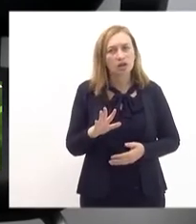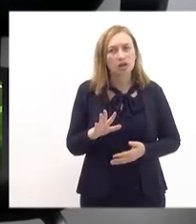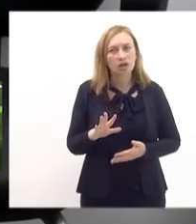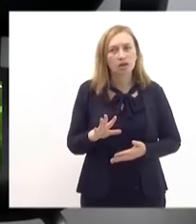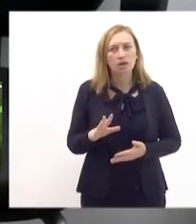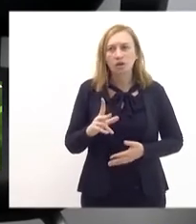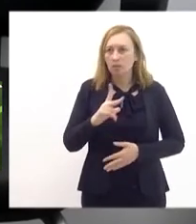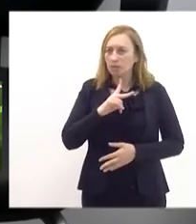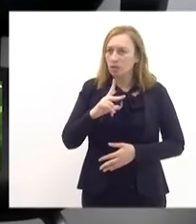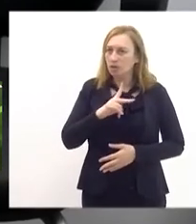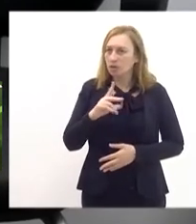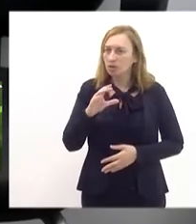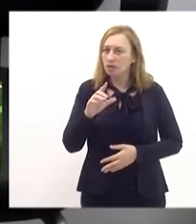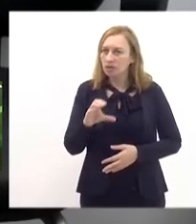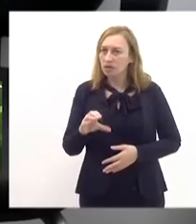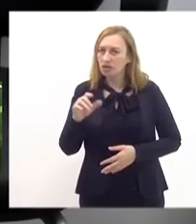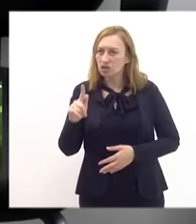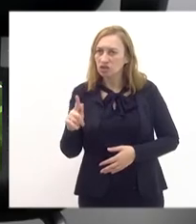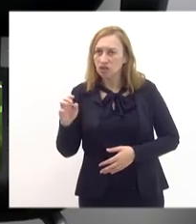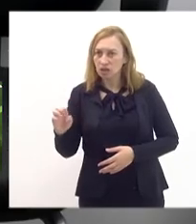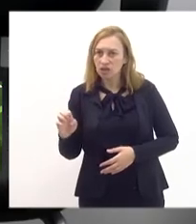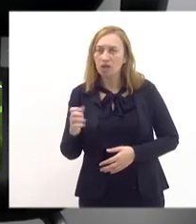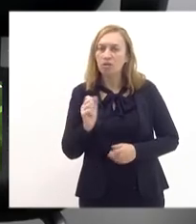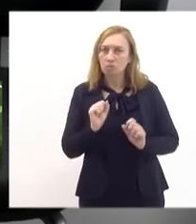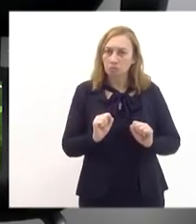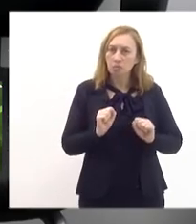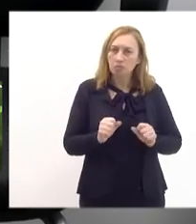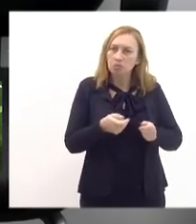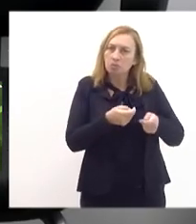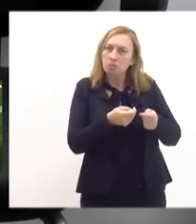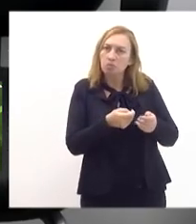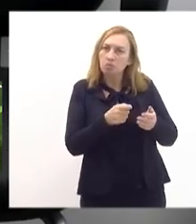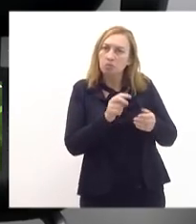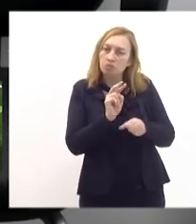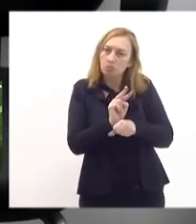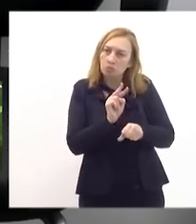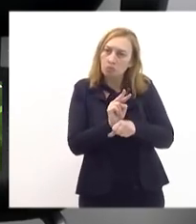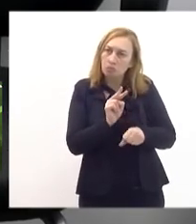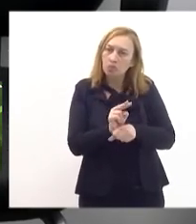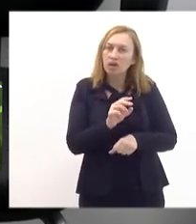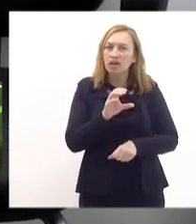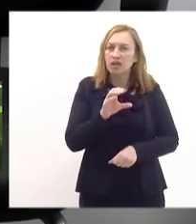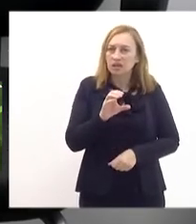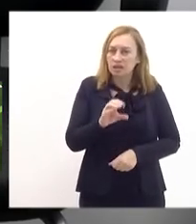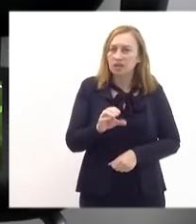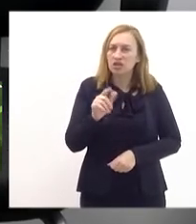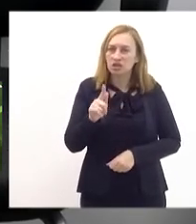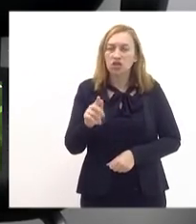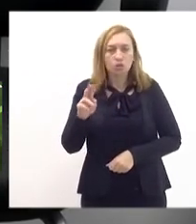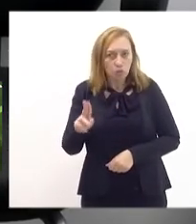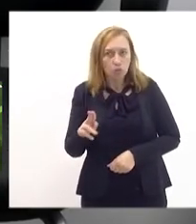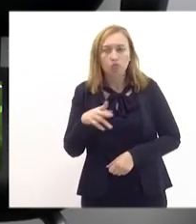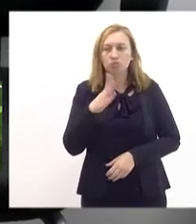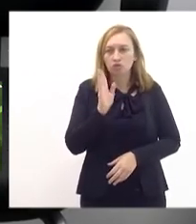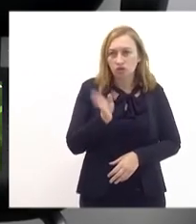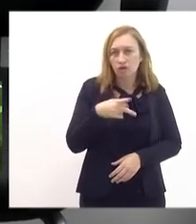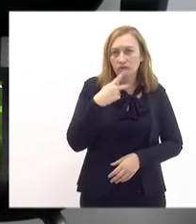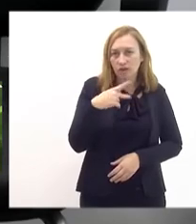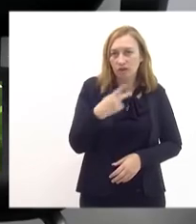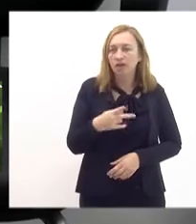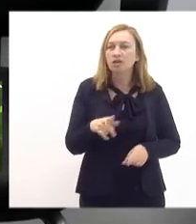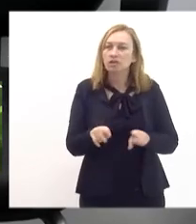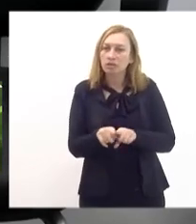CGE pode se valer de outras formas de monitoramento. Então, por exemplo, da CGU, como eu falei, ou então